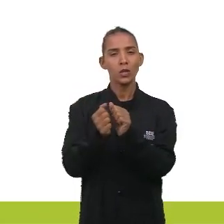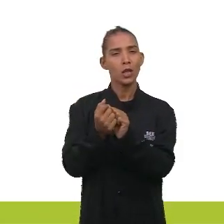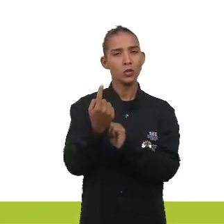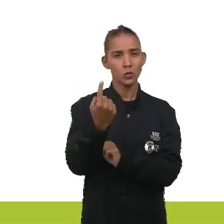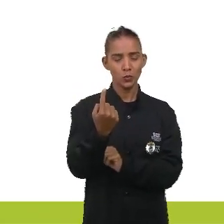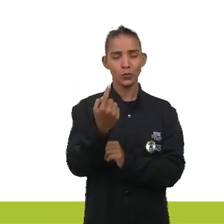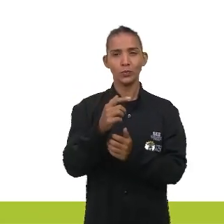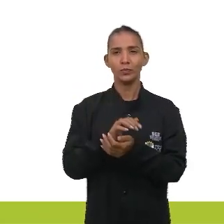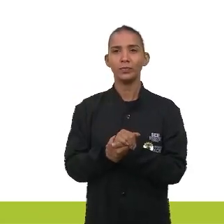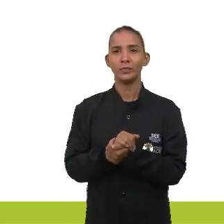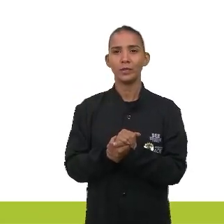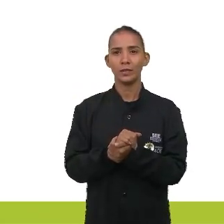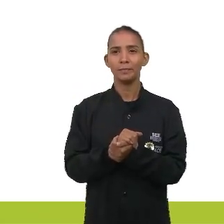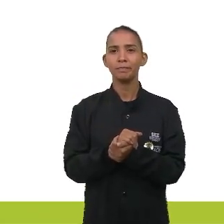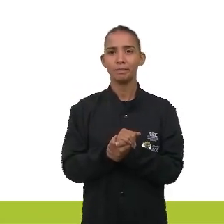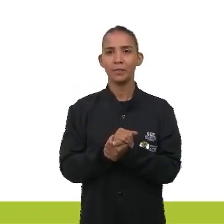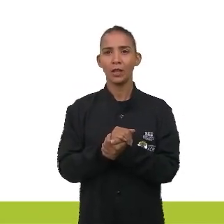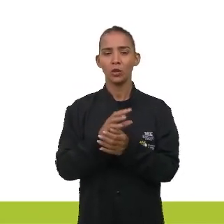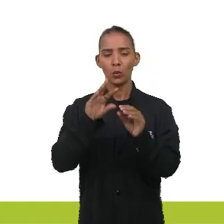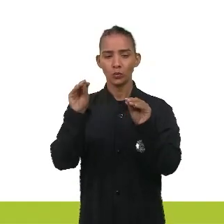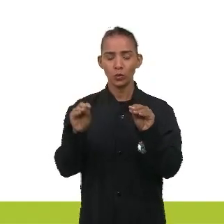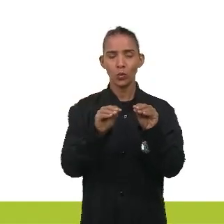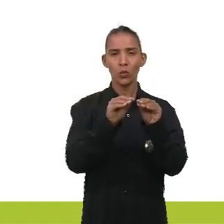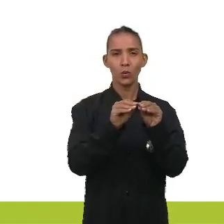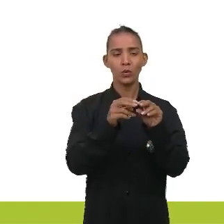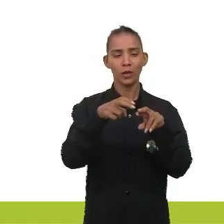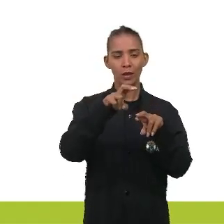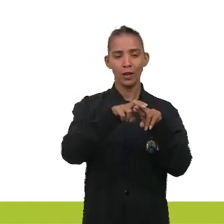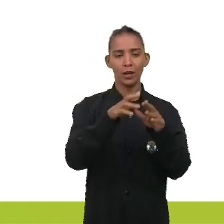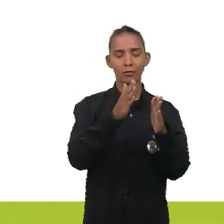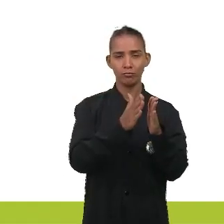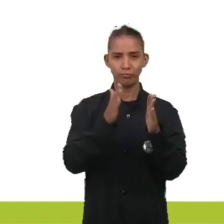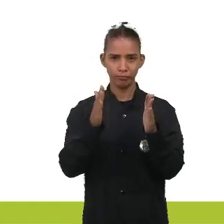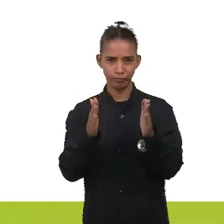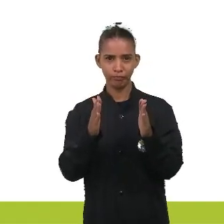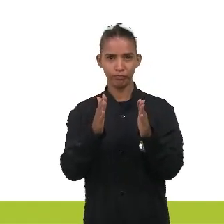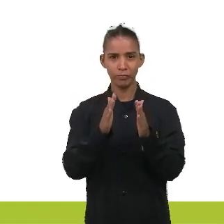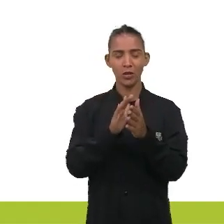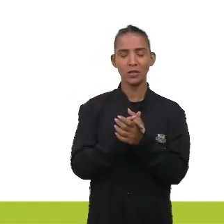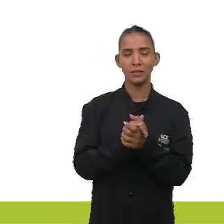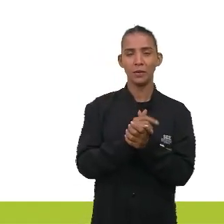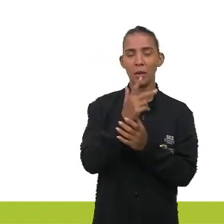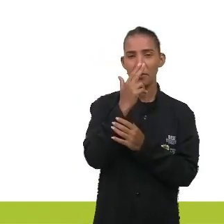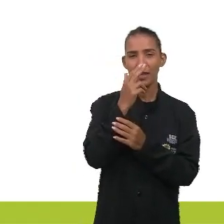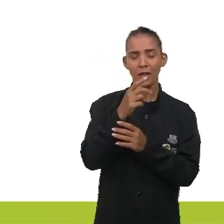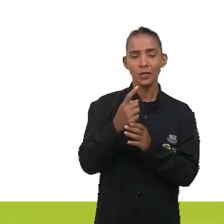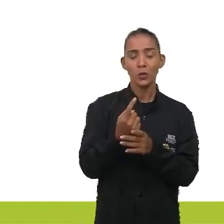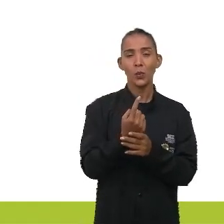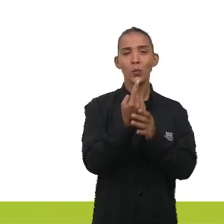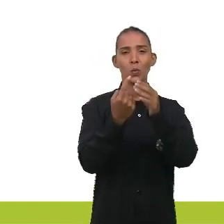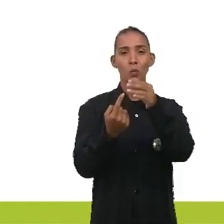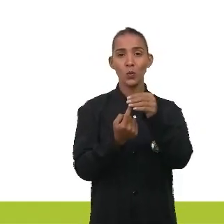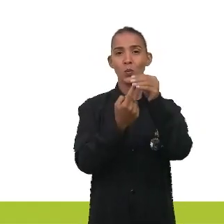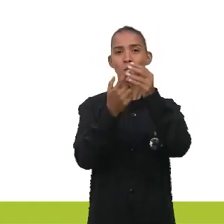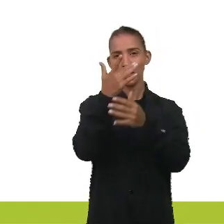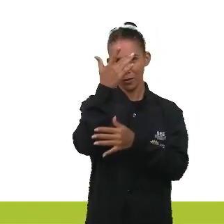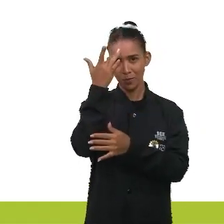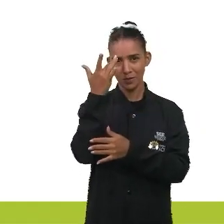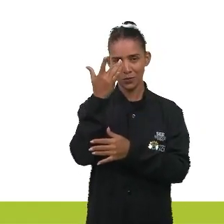dois, o presidente e o vice-presidente. Como eu estou tratando eles dois como uma única pessoa, eu